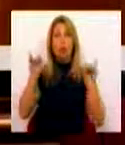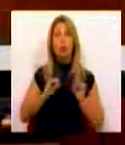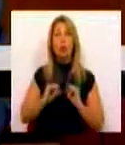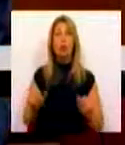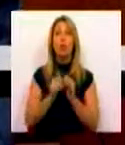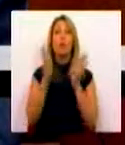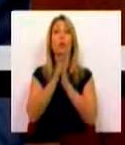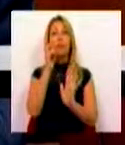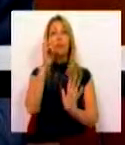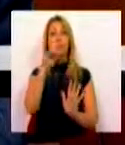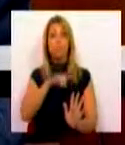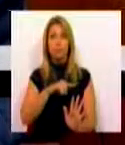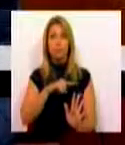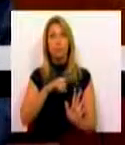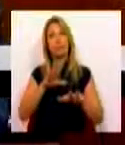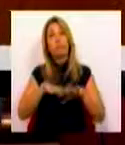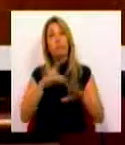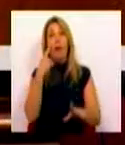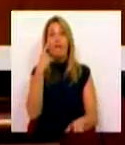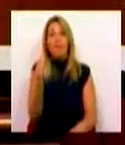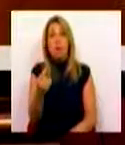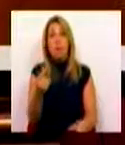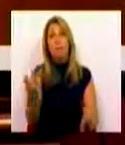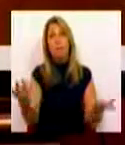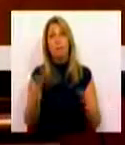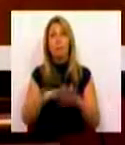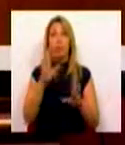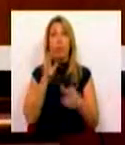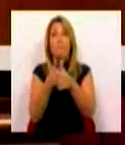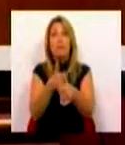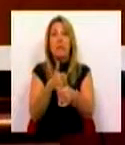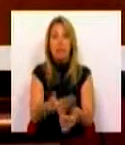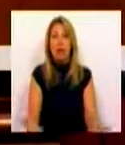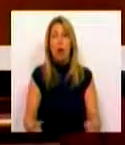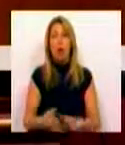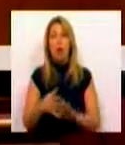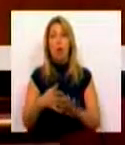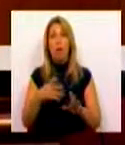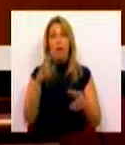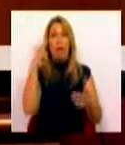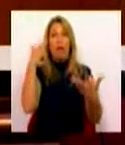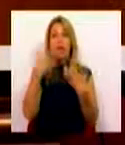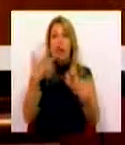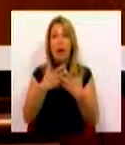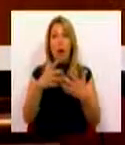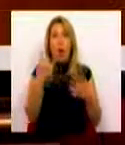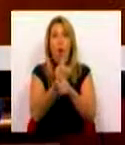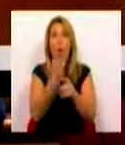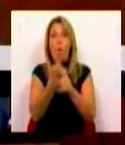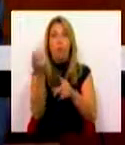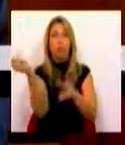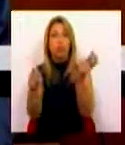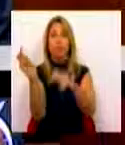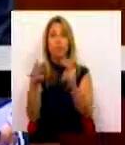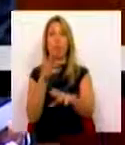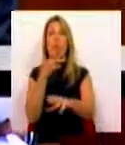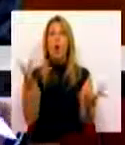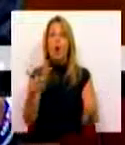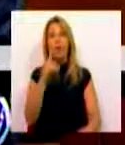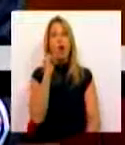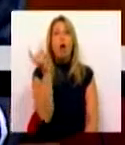todos aqueles que, vítima de perseguição, da guerra, de calamidades de qualquer natureza, buscam na União